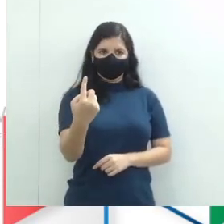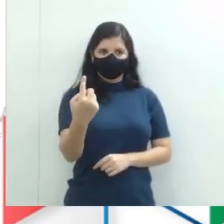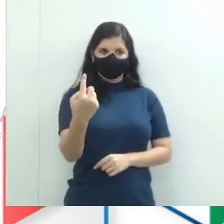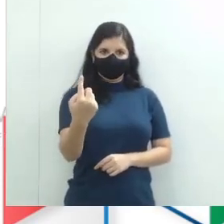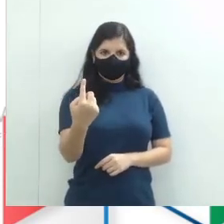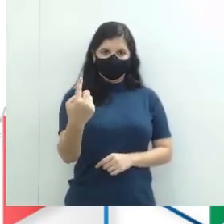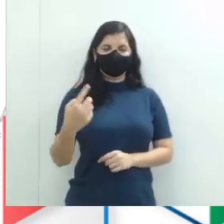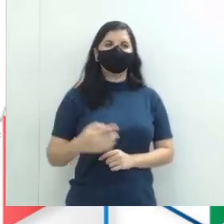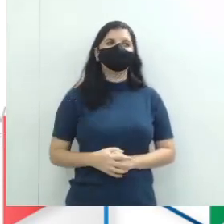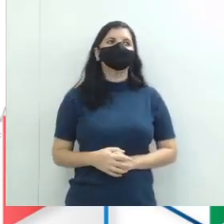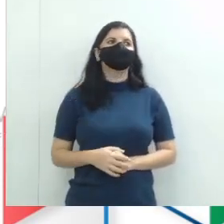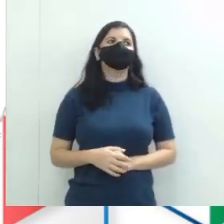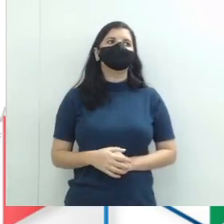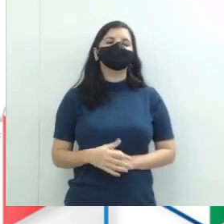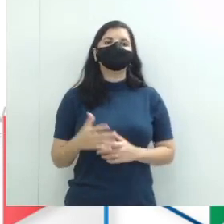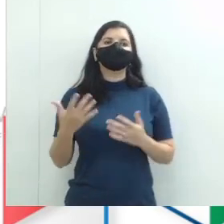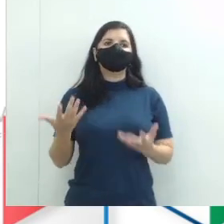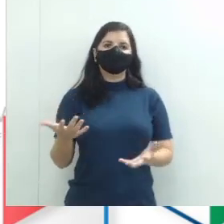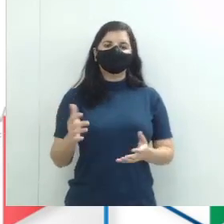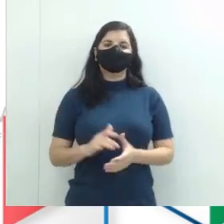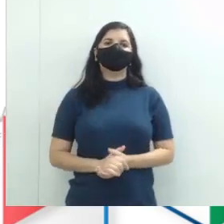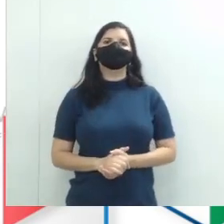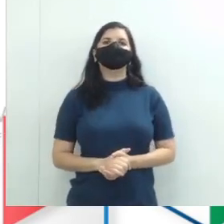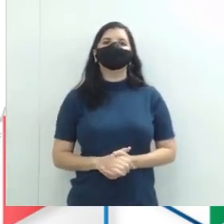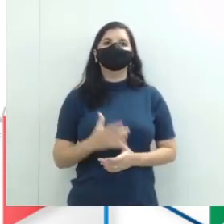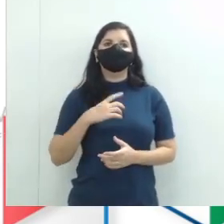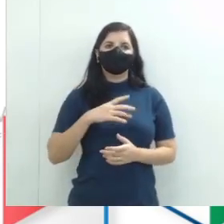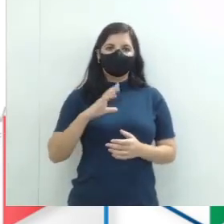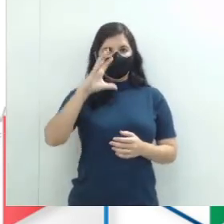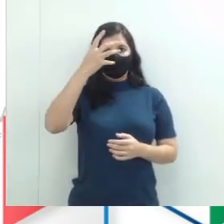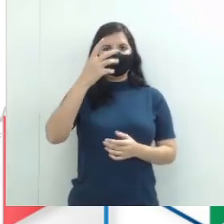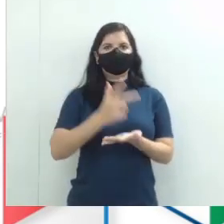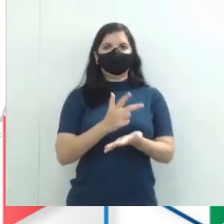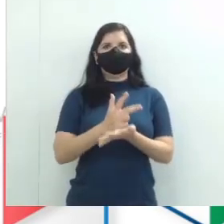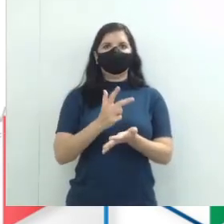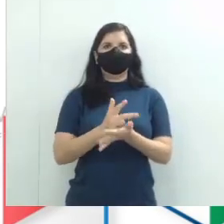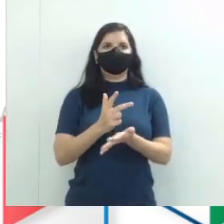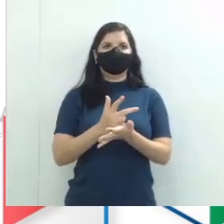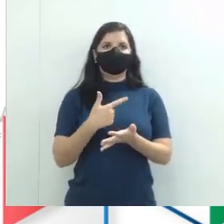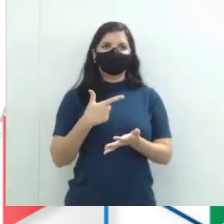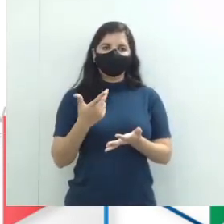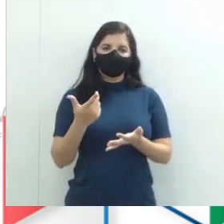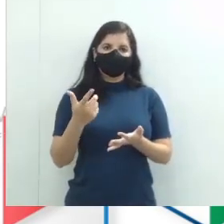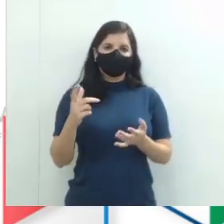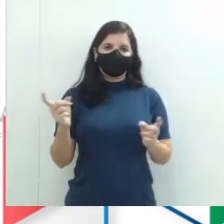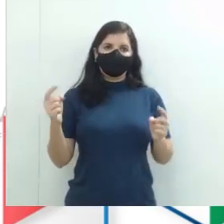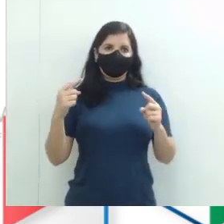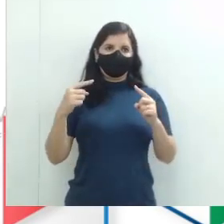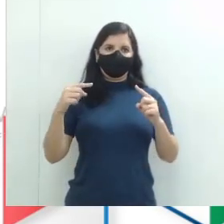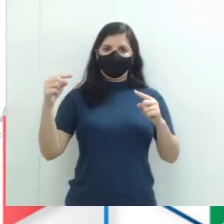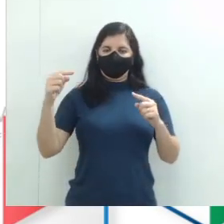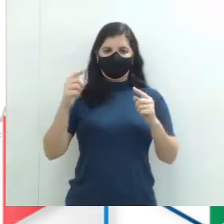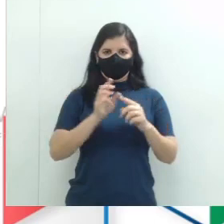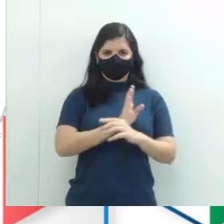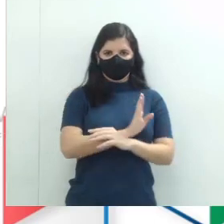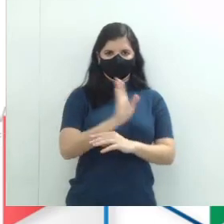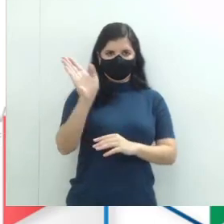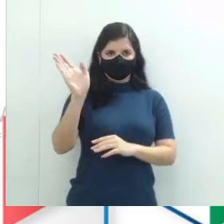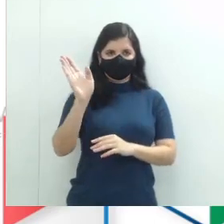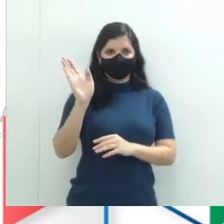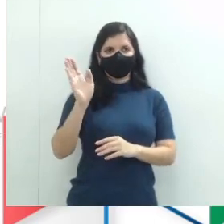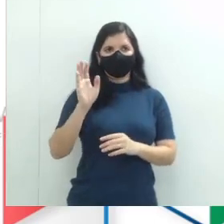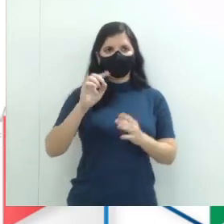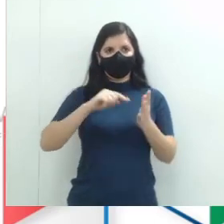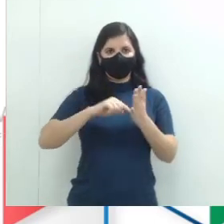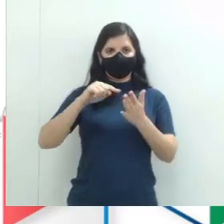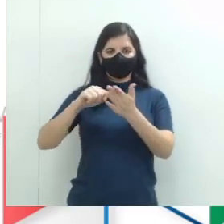1. Não é coincidência não, tá? Isso acontece quando eles estão de forma que a não se cruzar. Ó, preste atenção. Os pontos